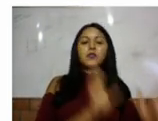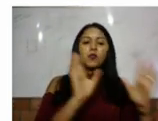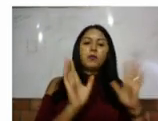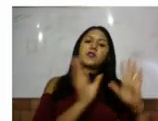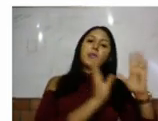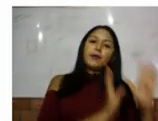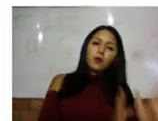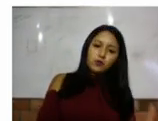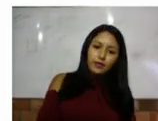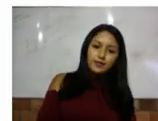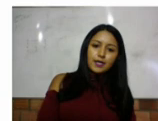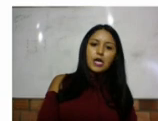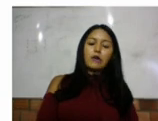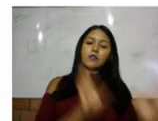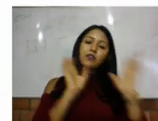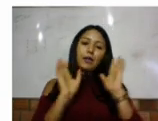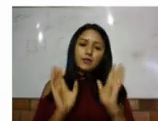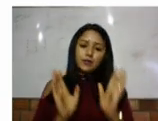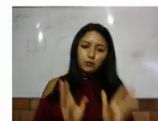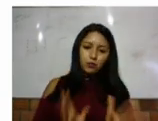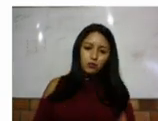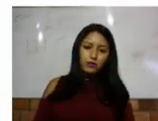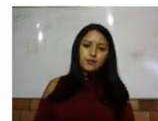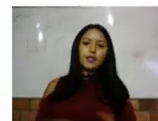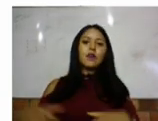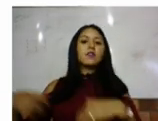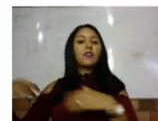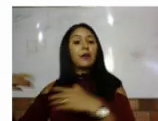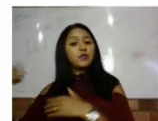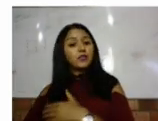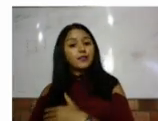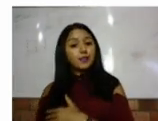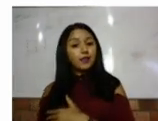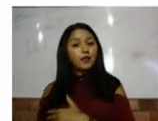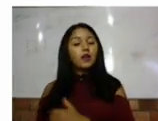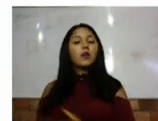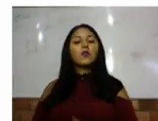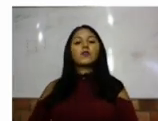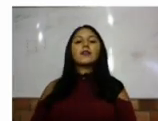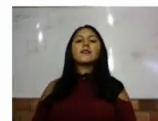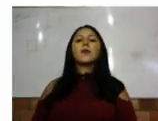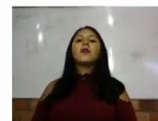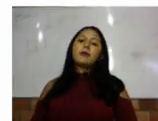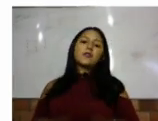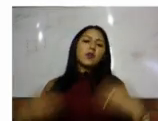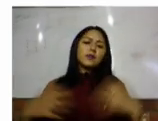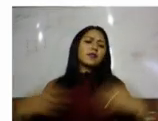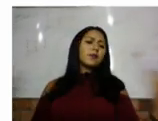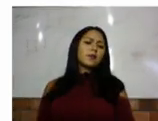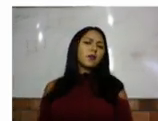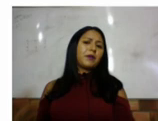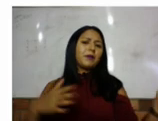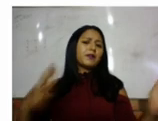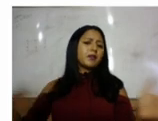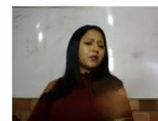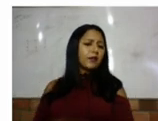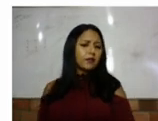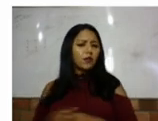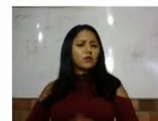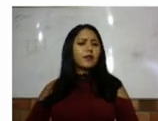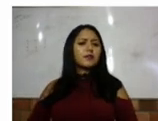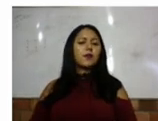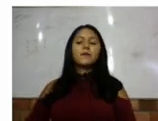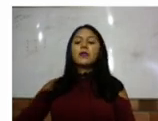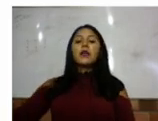primeira pessoa desculpa de primeira conjugação verbos de 2ª conjugação verbo de terceira conjugação mas como assim professor